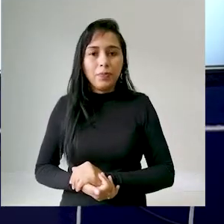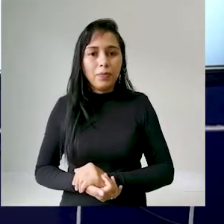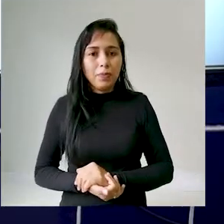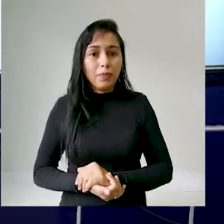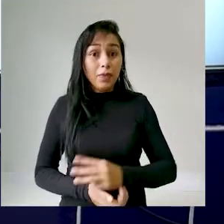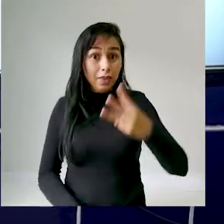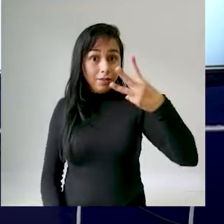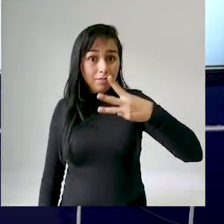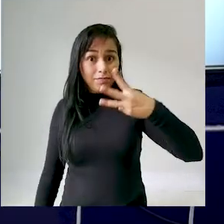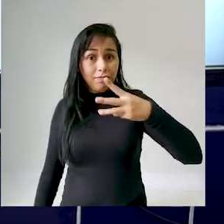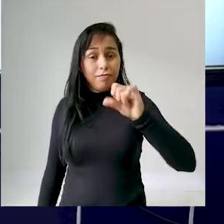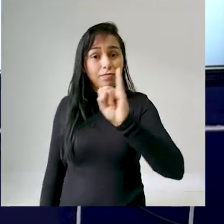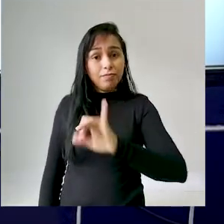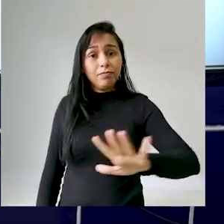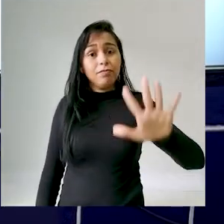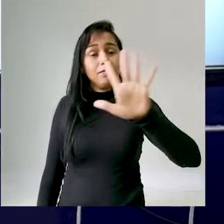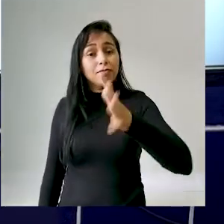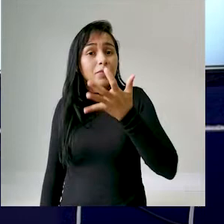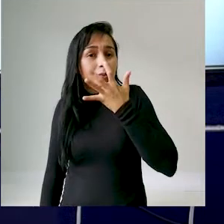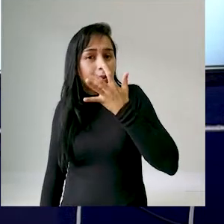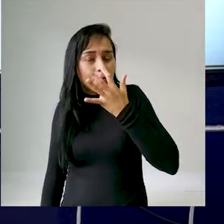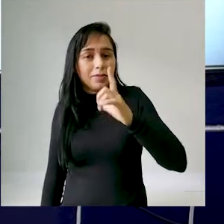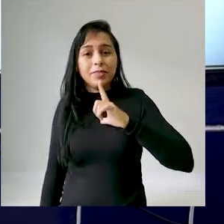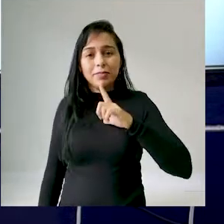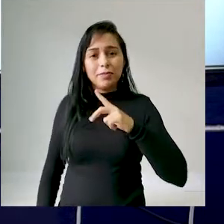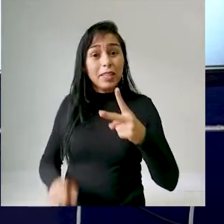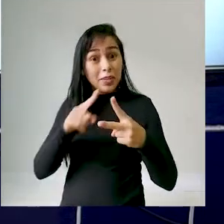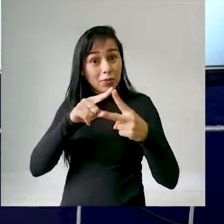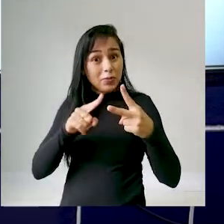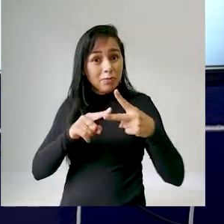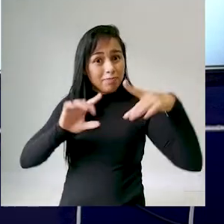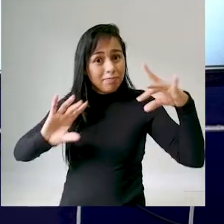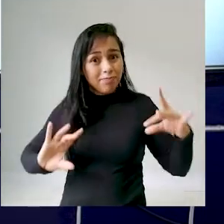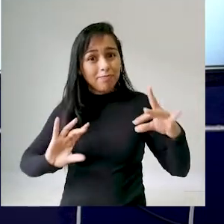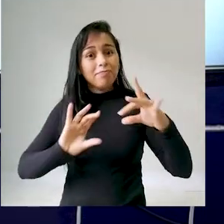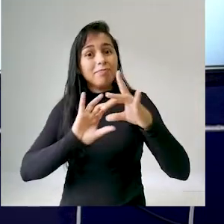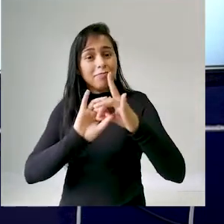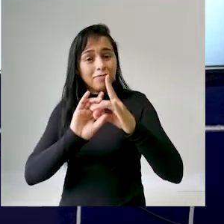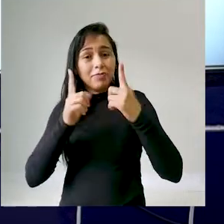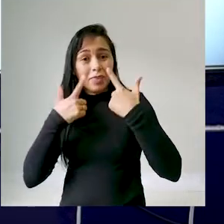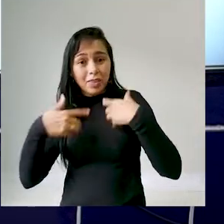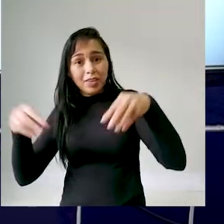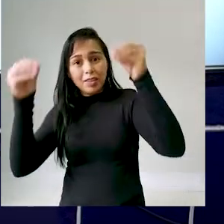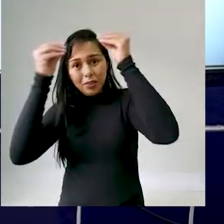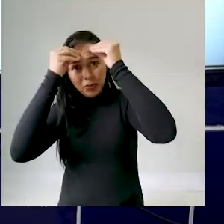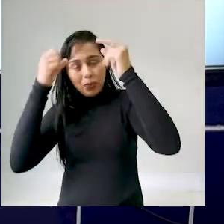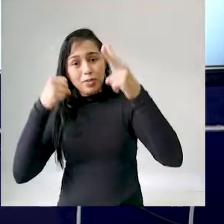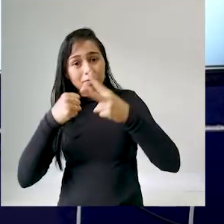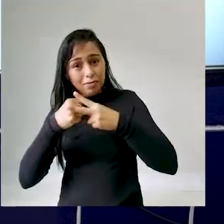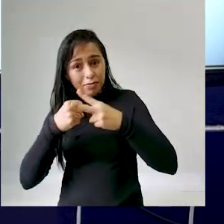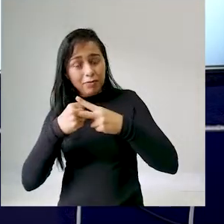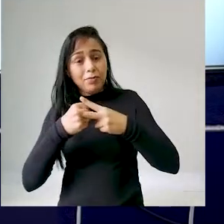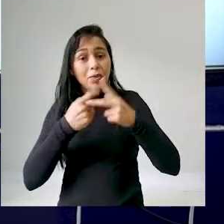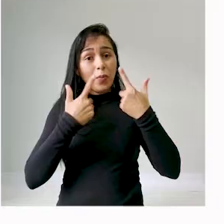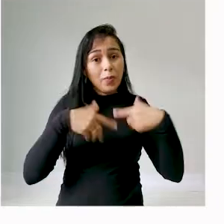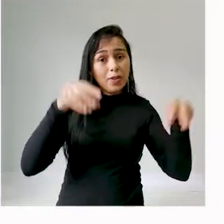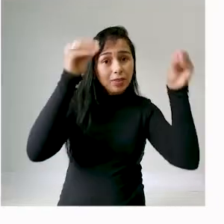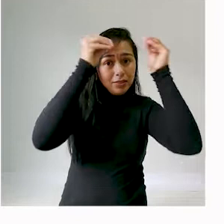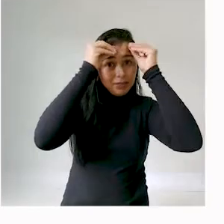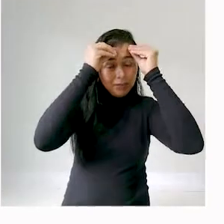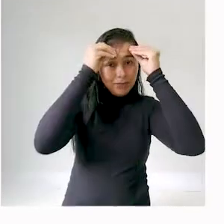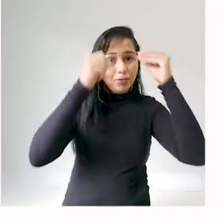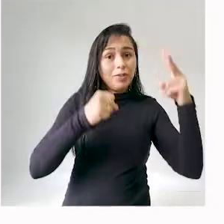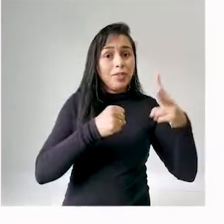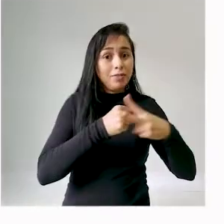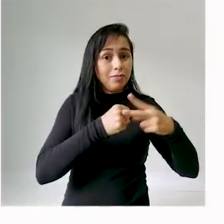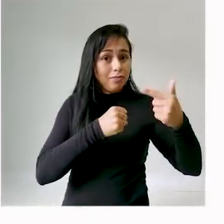terceira imagem, nós podemos observar que nós temos a mistura dessas duas linguagens, que é o símbolo e